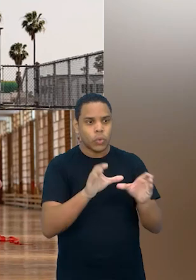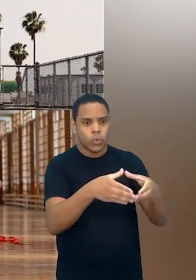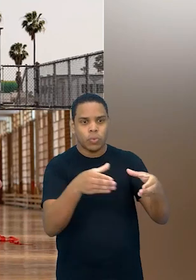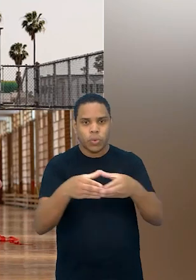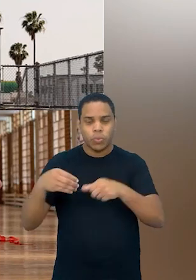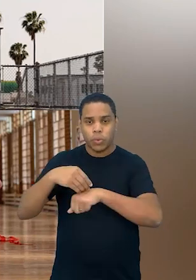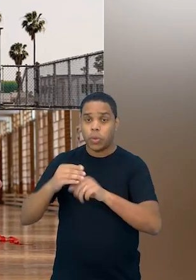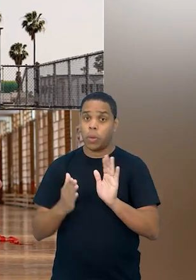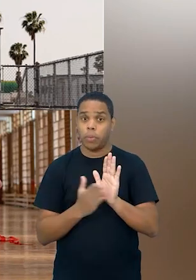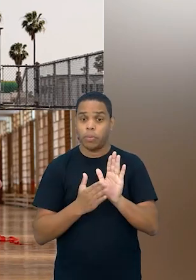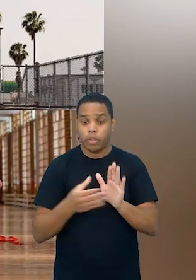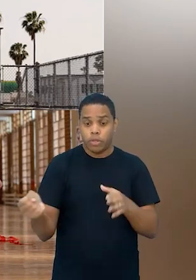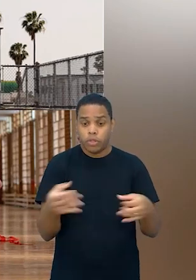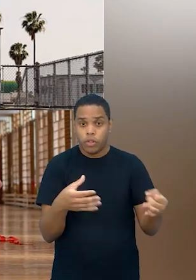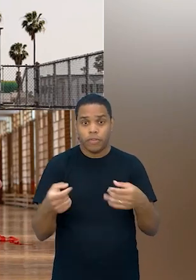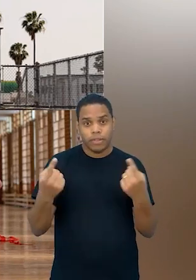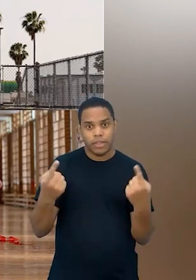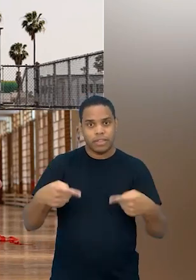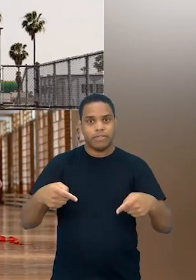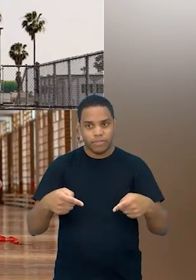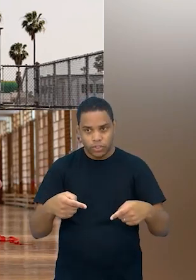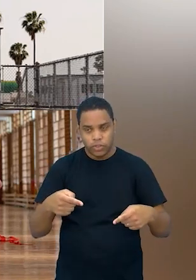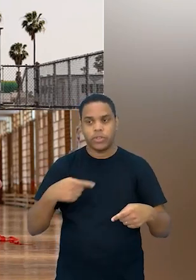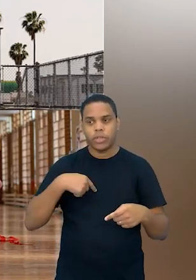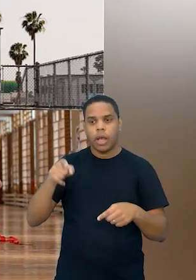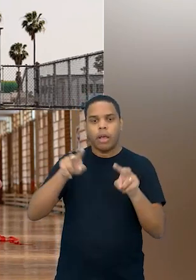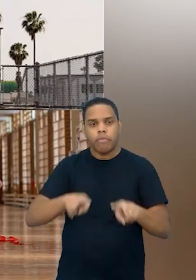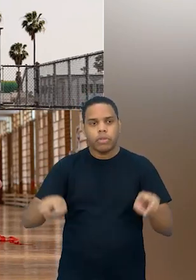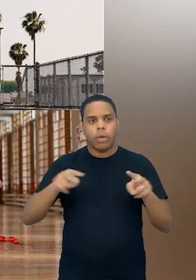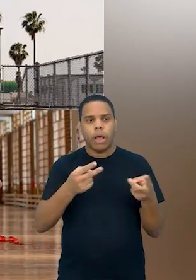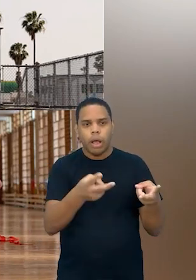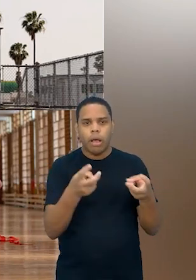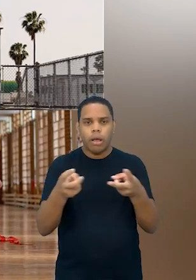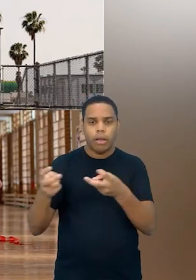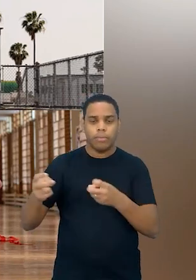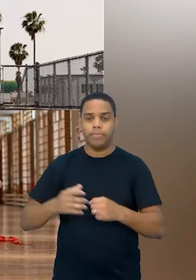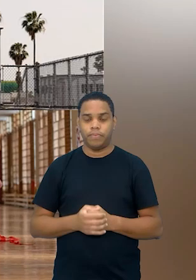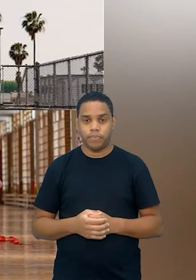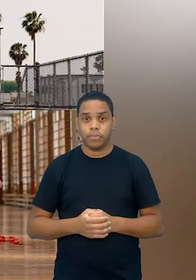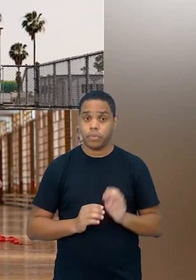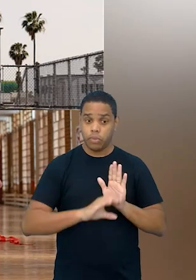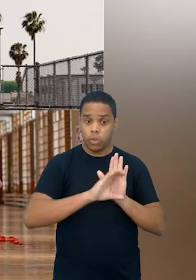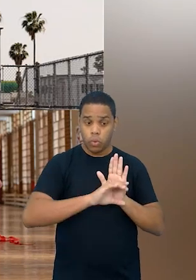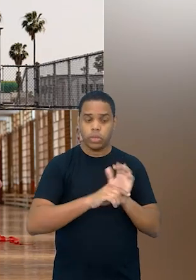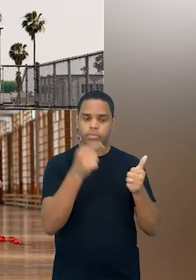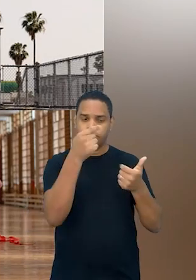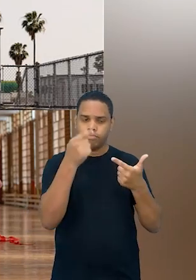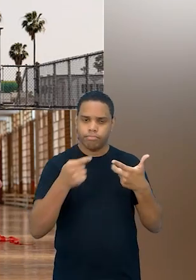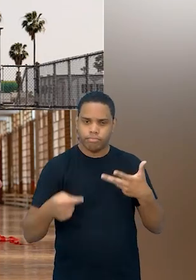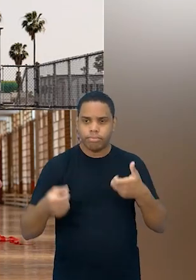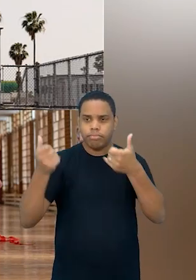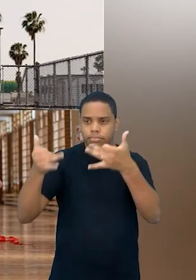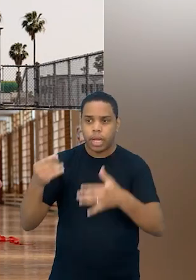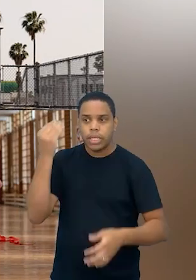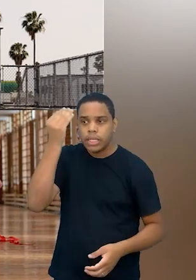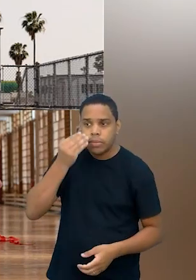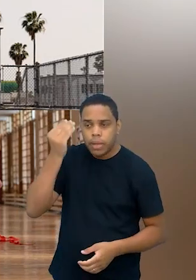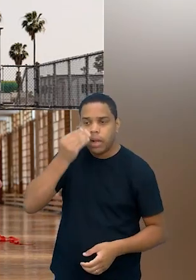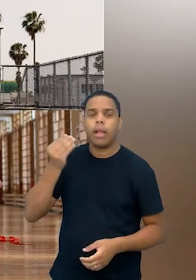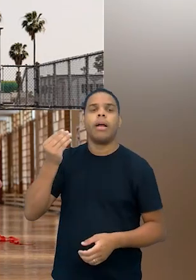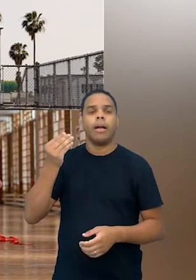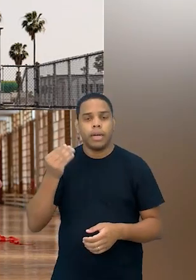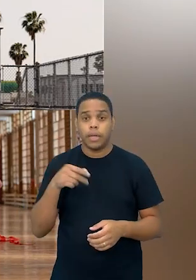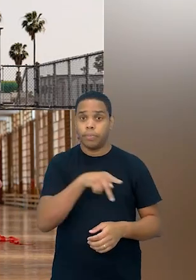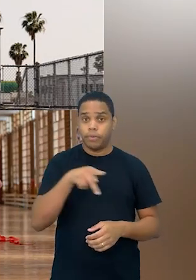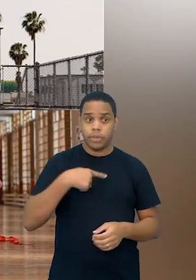e propôs novos desafios que iam sendo visualizados por todos. Os conceitos foram sendo vivenciados e a